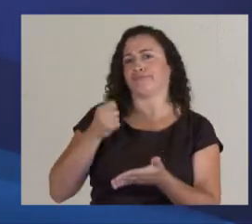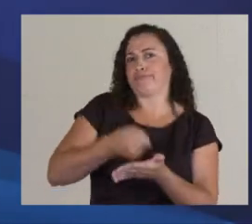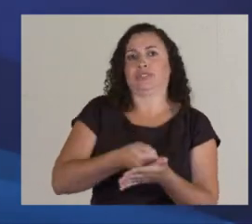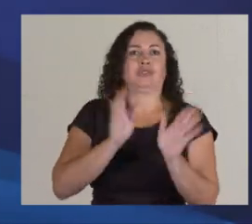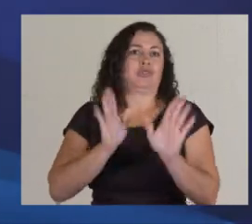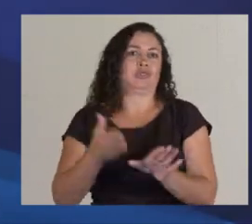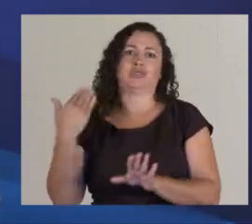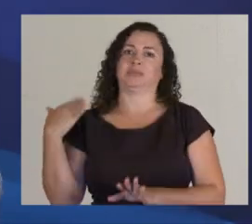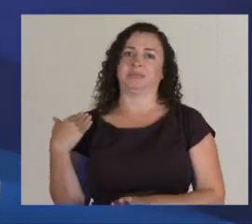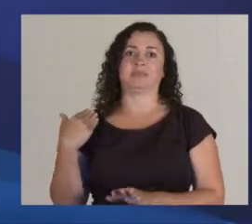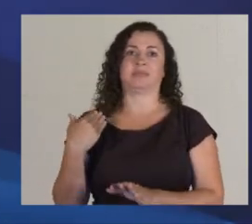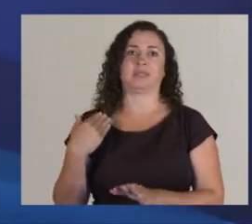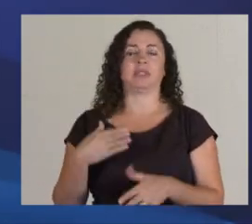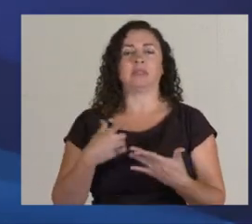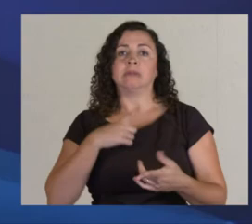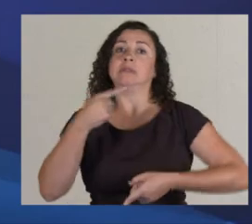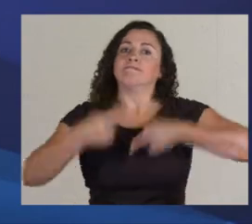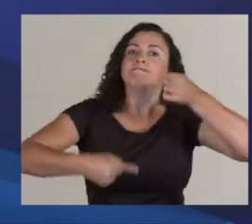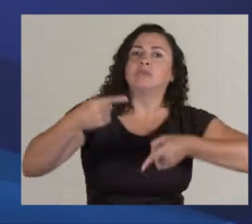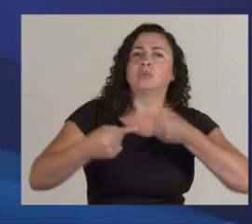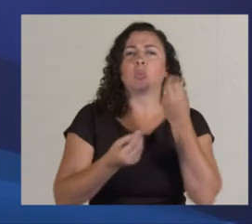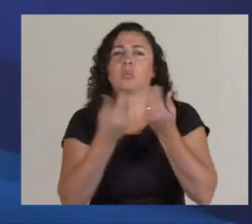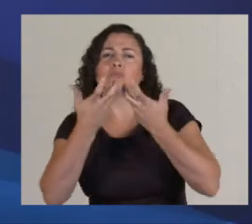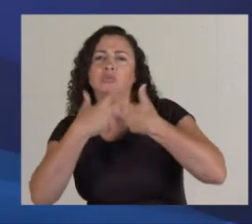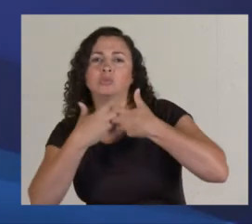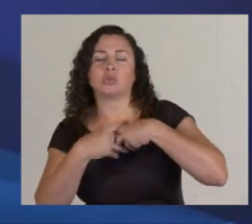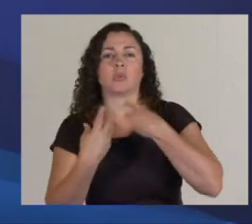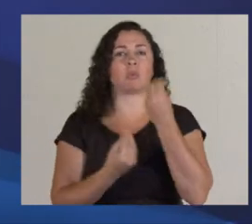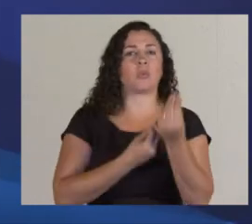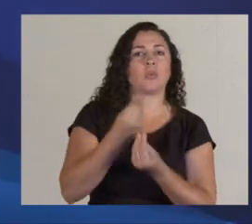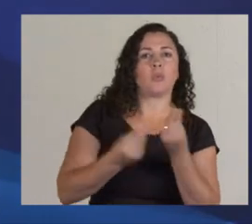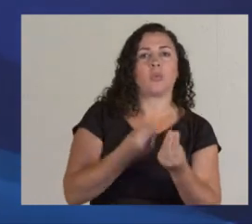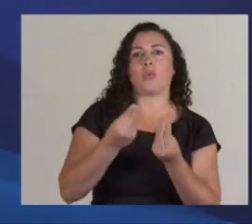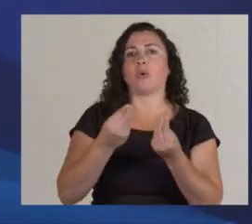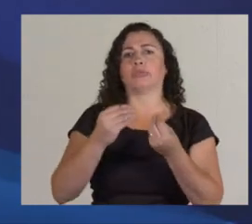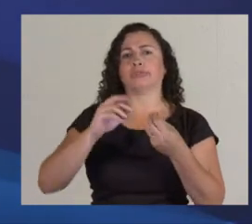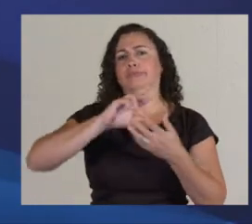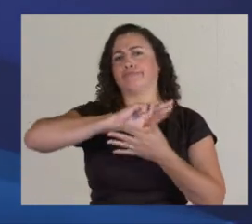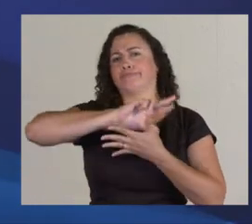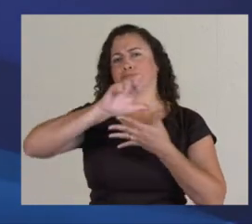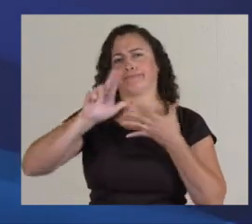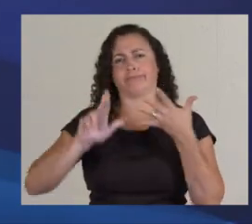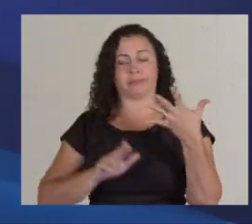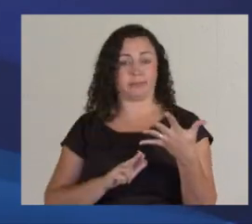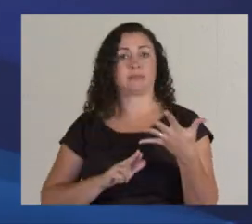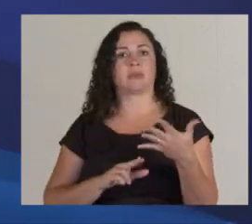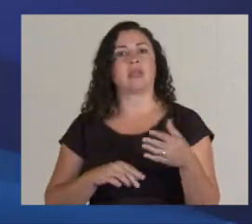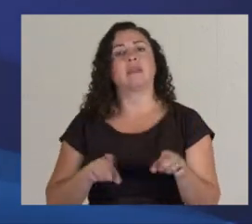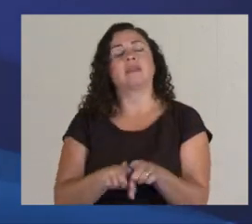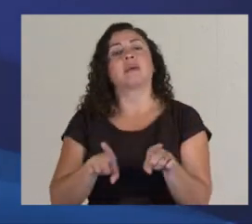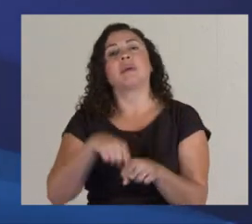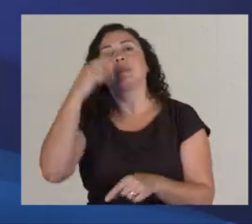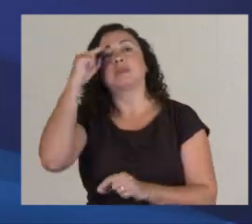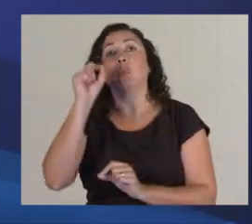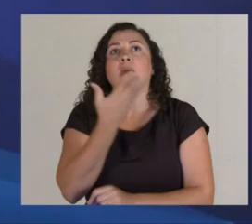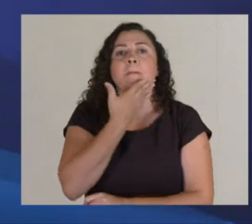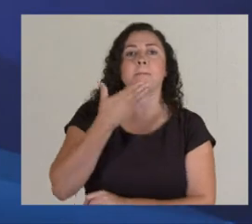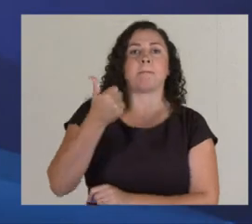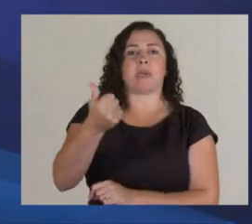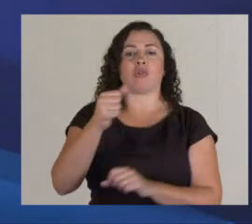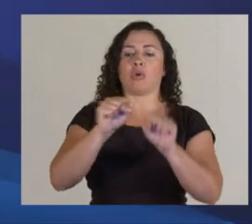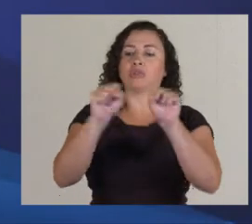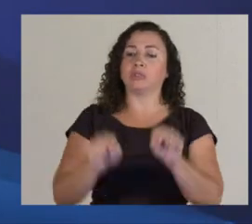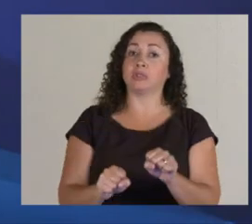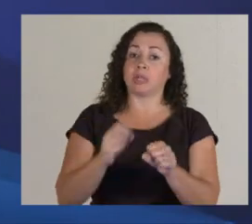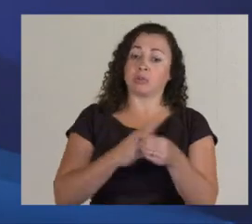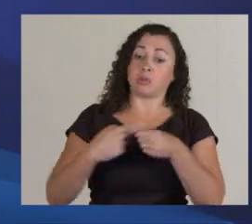Conselho Universitário, você tinha algumas discussões sobre mecanismos A, B ou C, e considerando o que seria o melhor